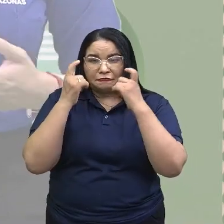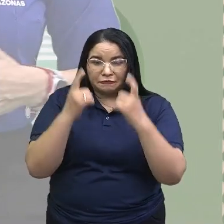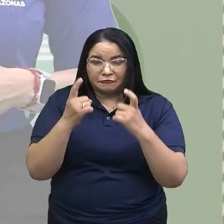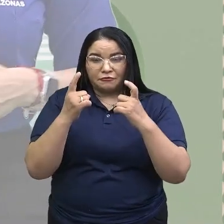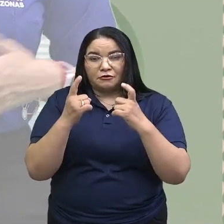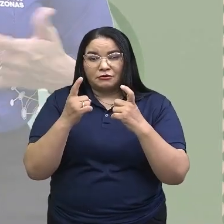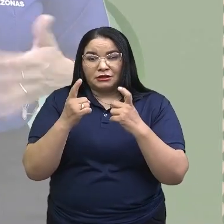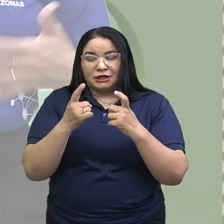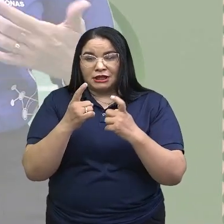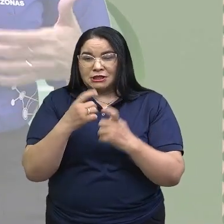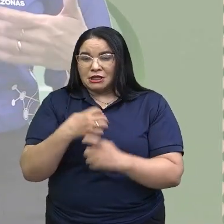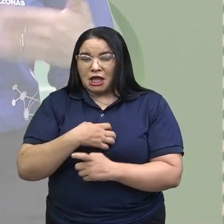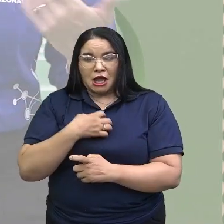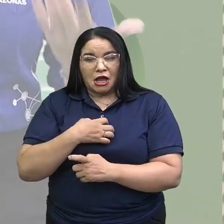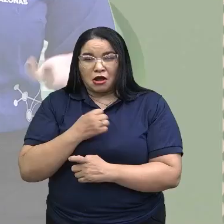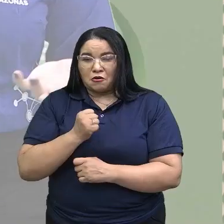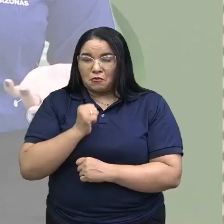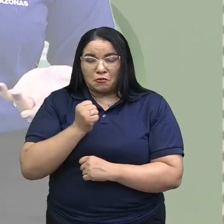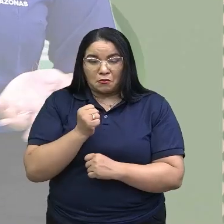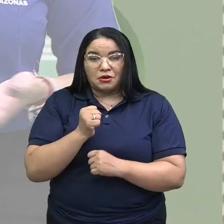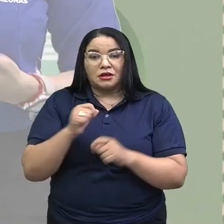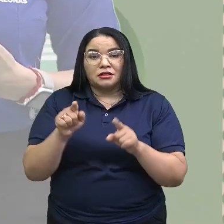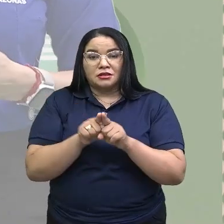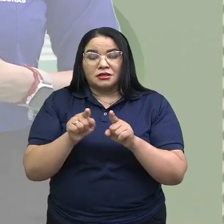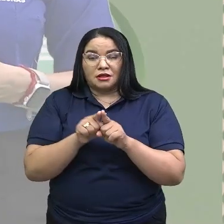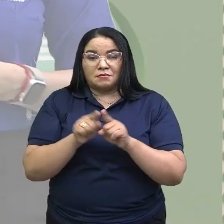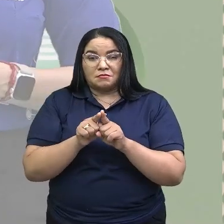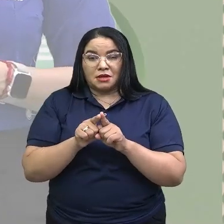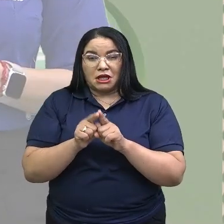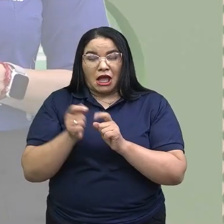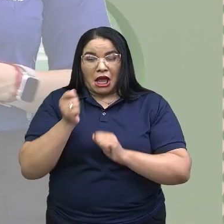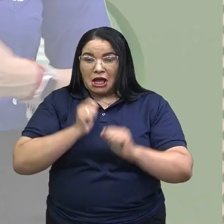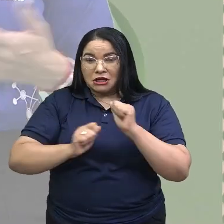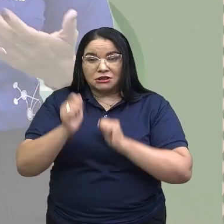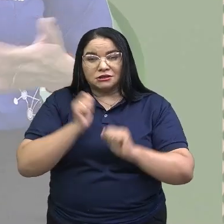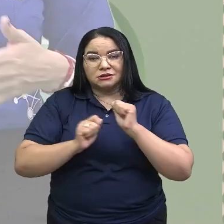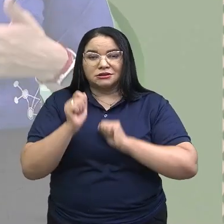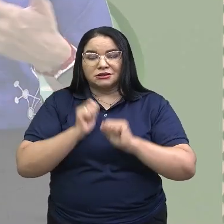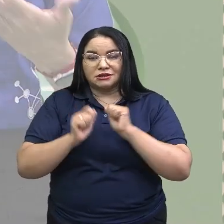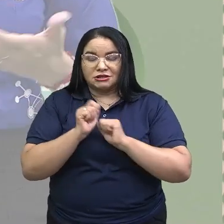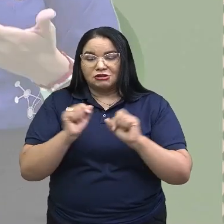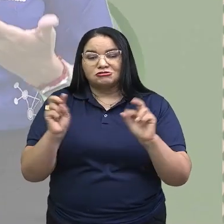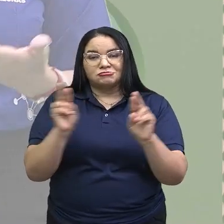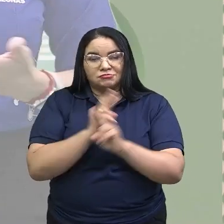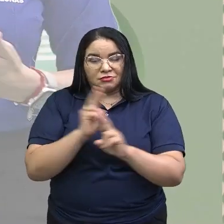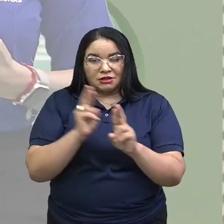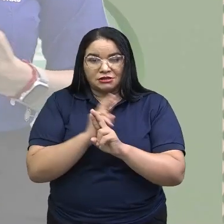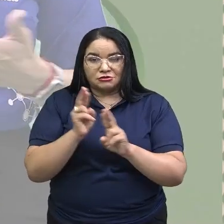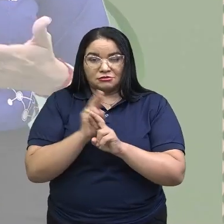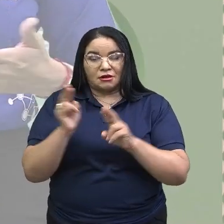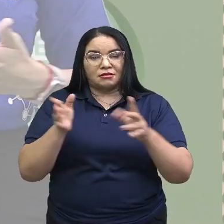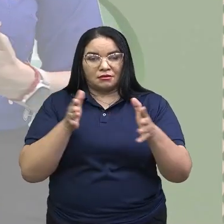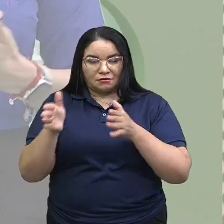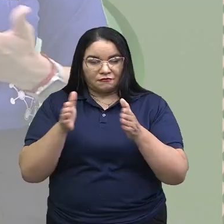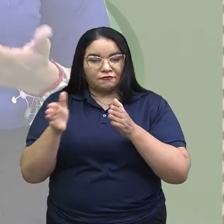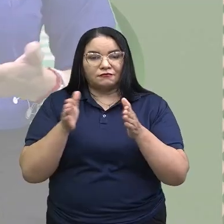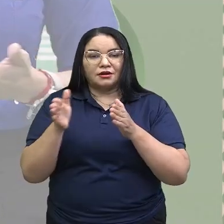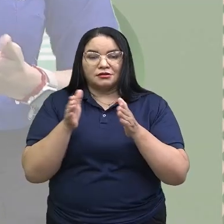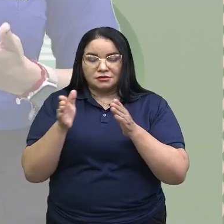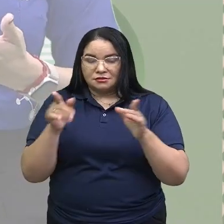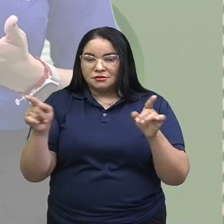agressiva e também tendo mais ansiedade relacionadas aí a essa fase, né? Que ela